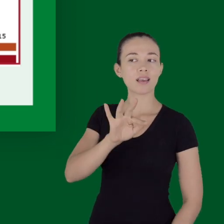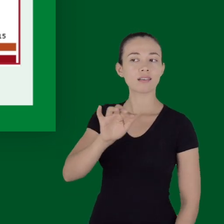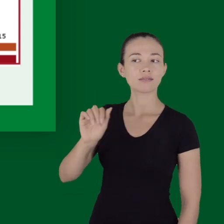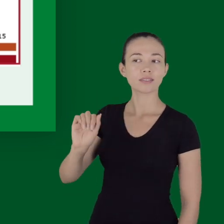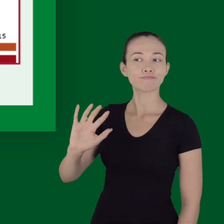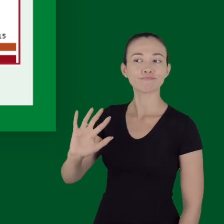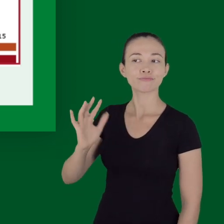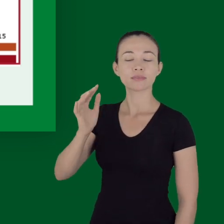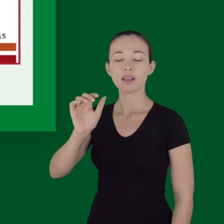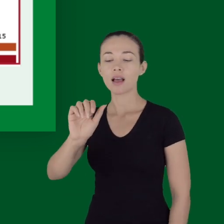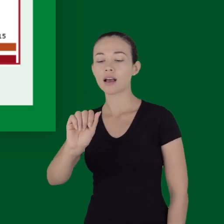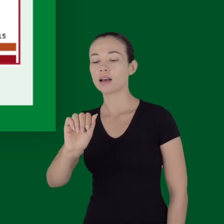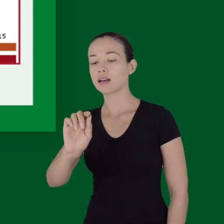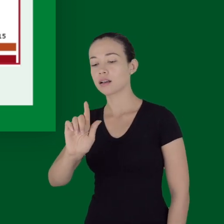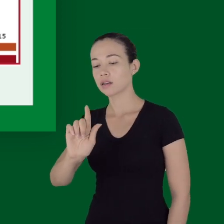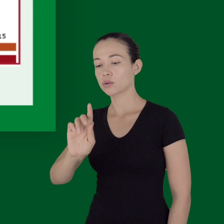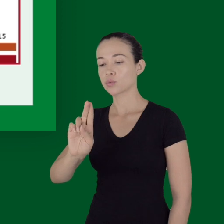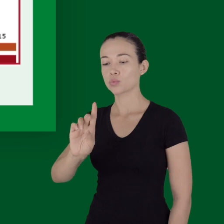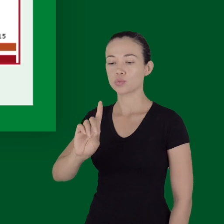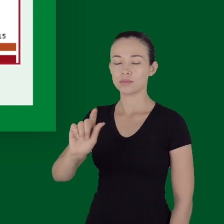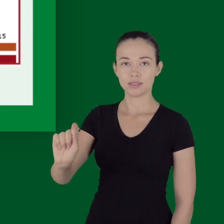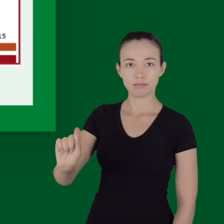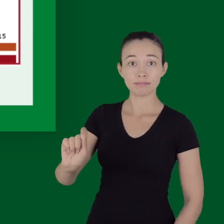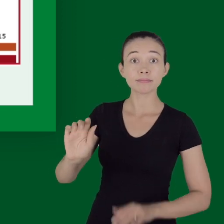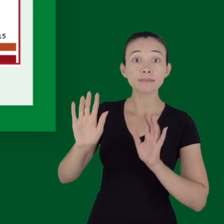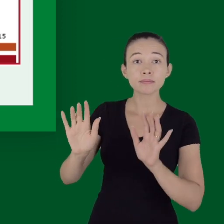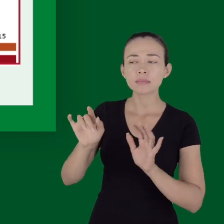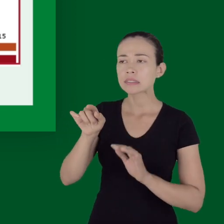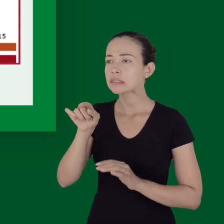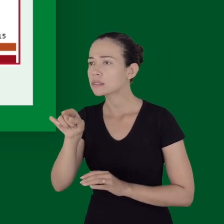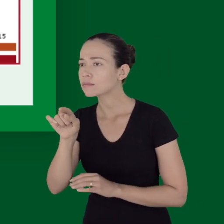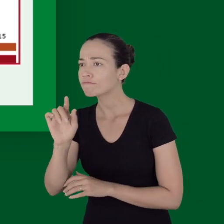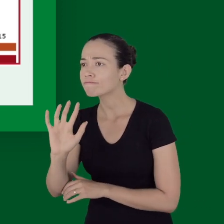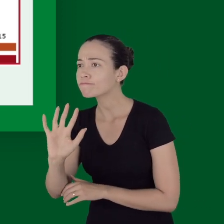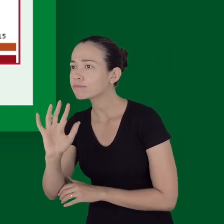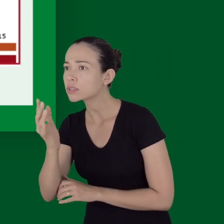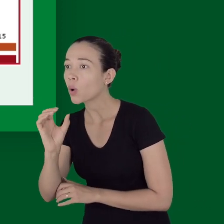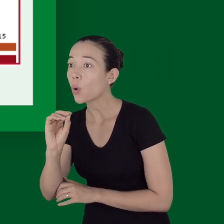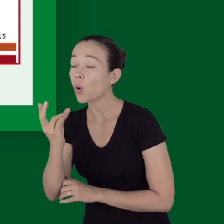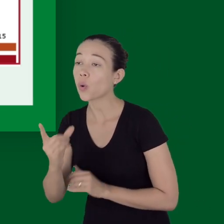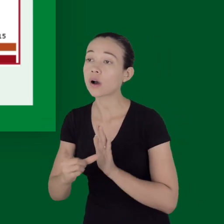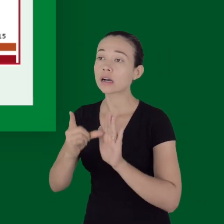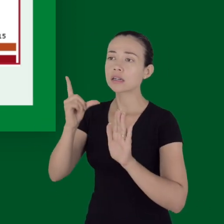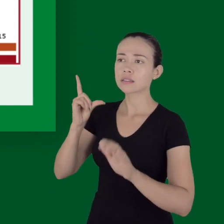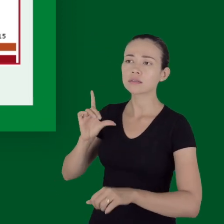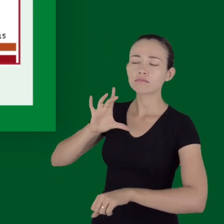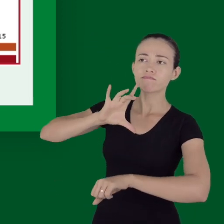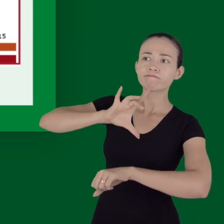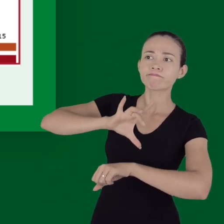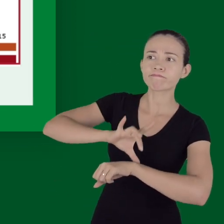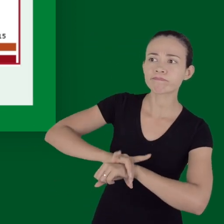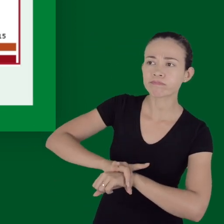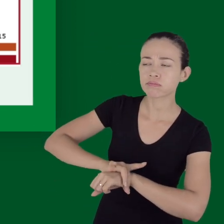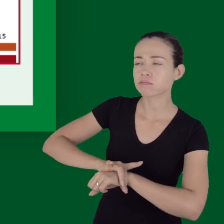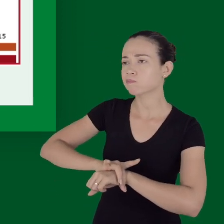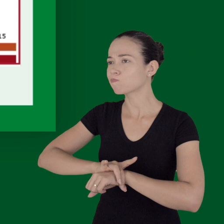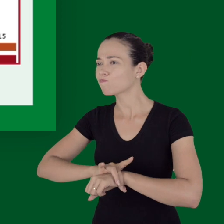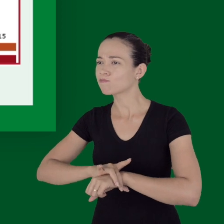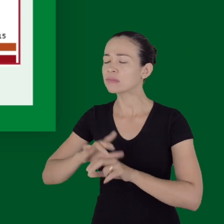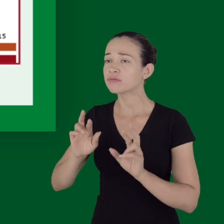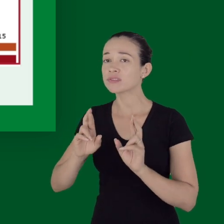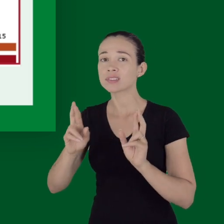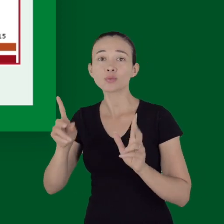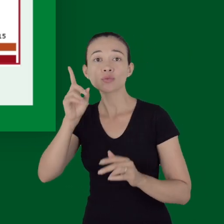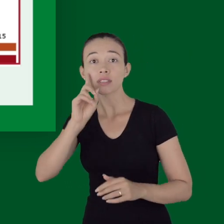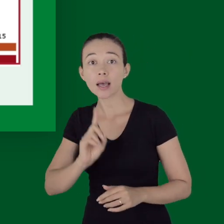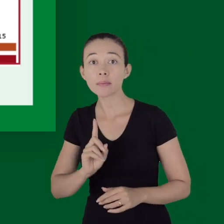um ataque arritmia, uma fibrilação atrial aguda, a gente tem que pensar sempre que ela é crônica. E o tratamento normalmente é controle apenas da